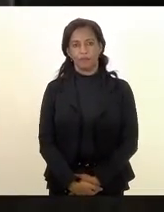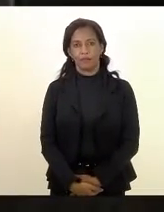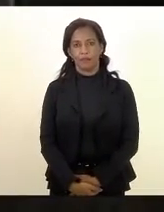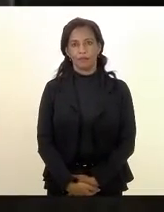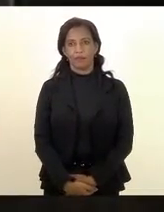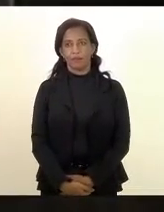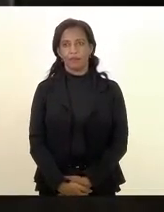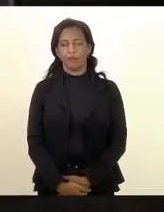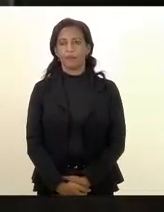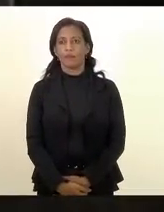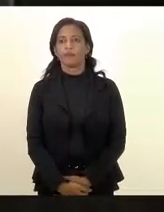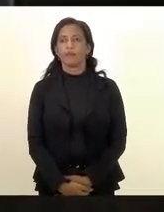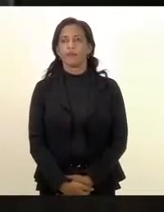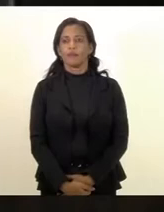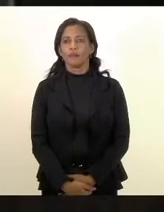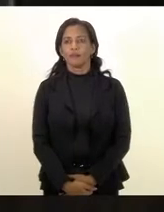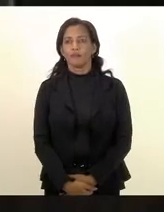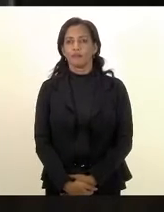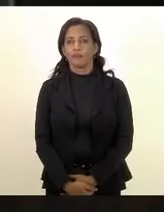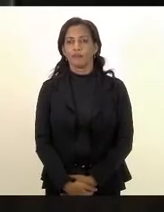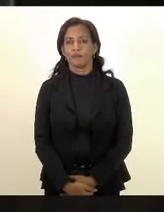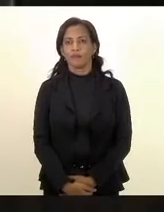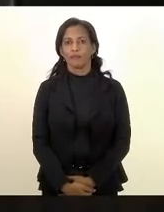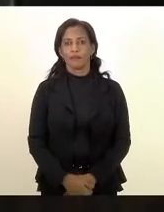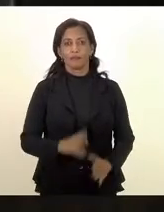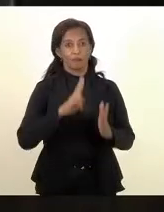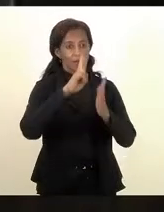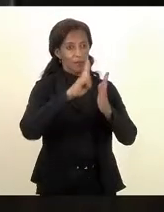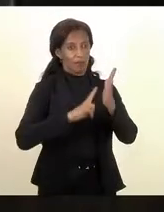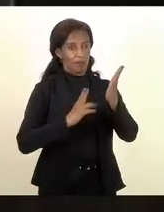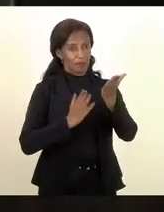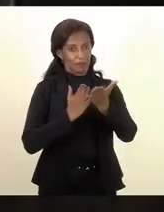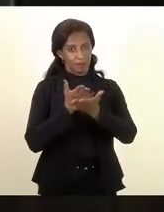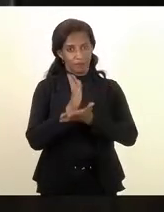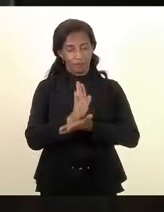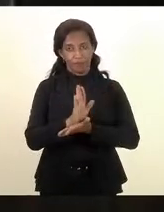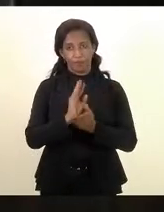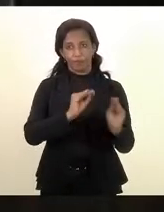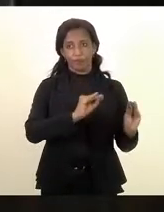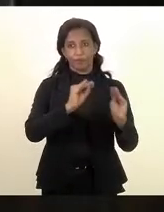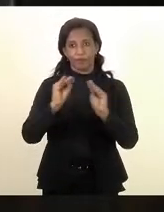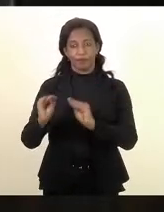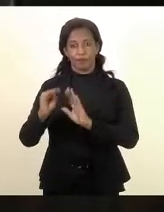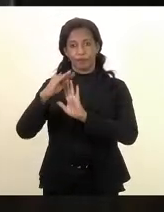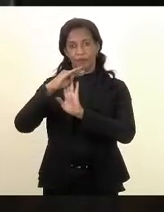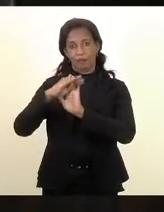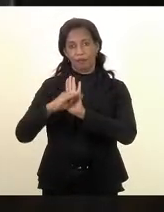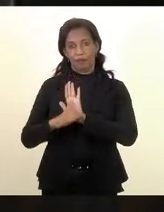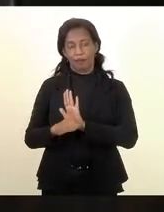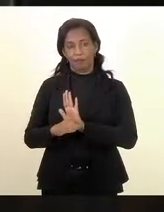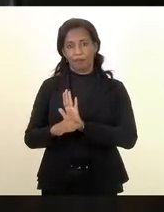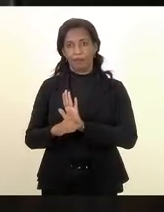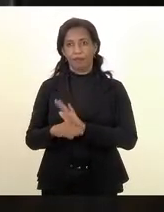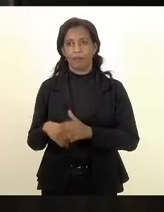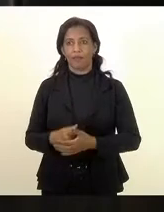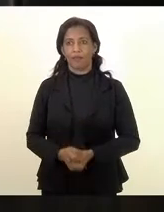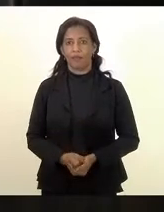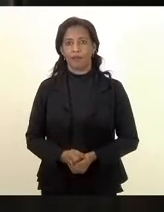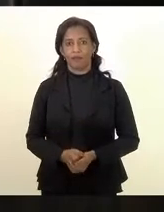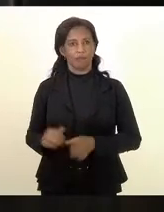é líder aprovada a ata passa-se a ordem da sessão